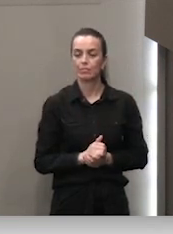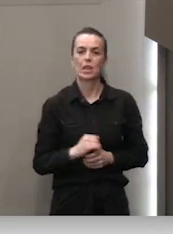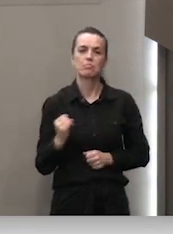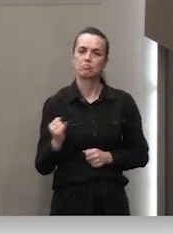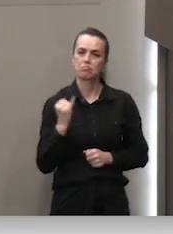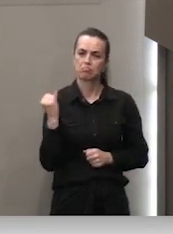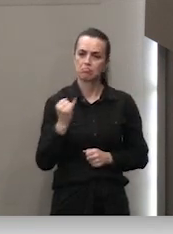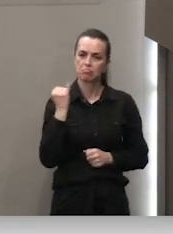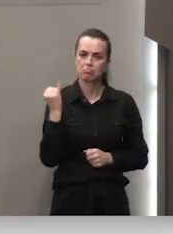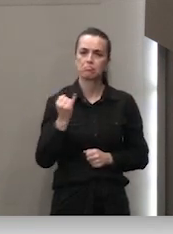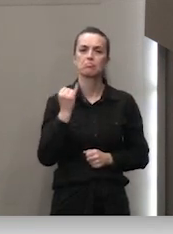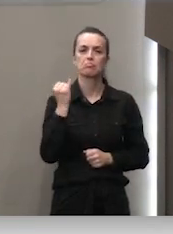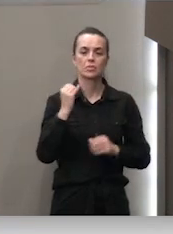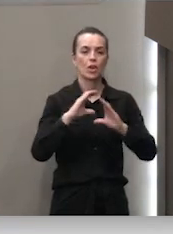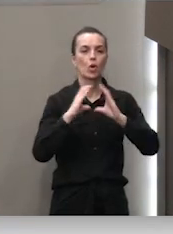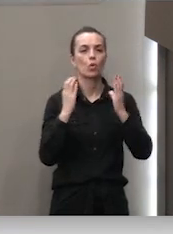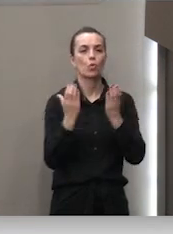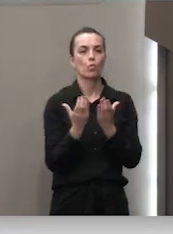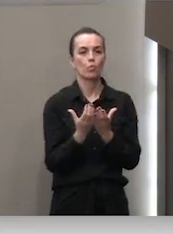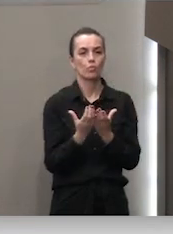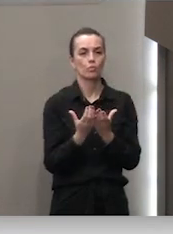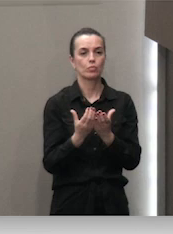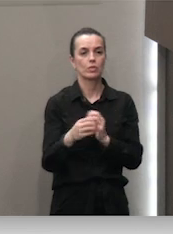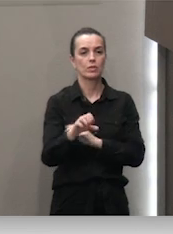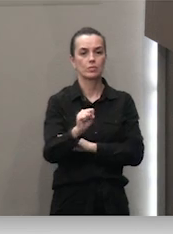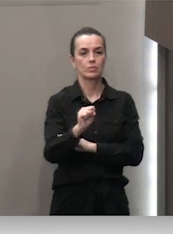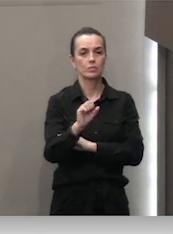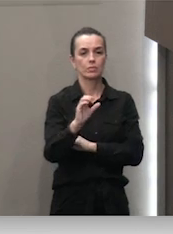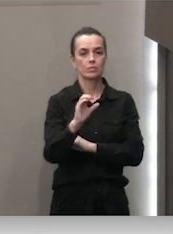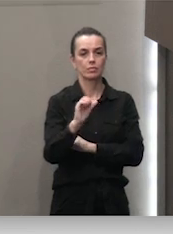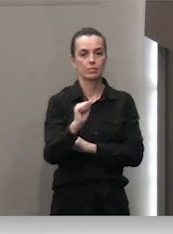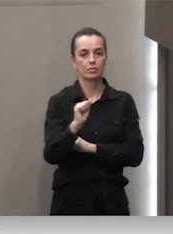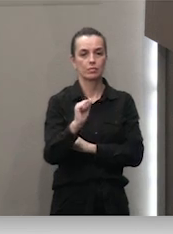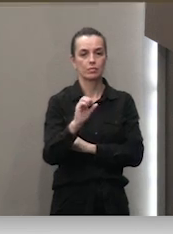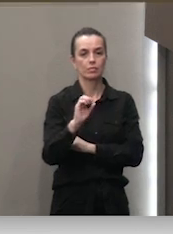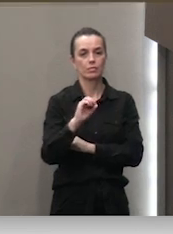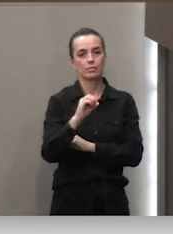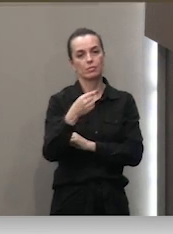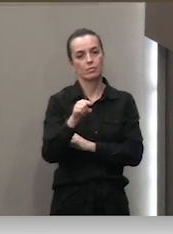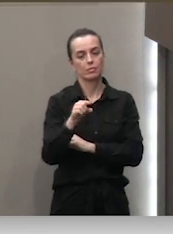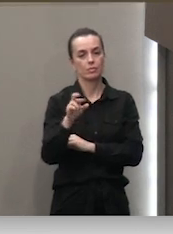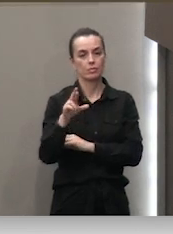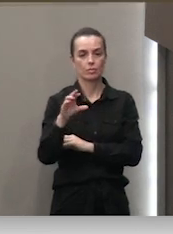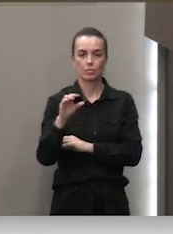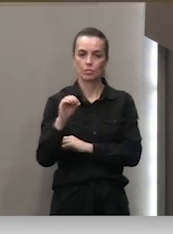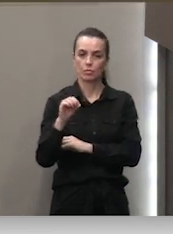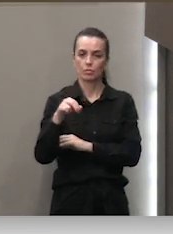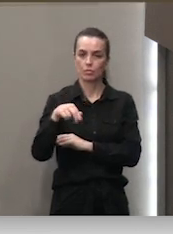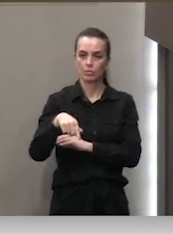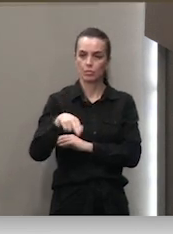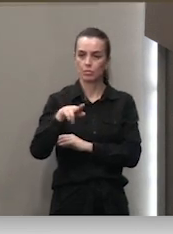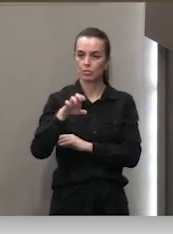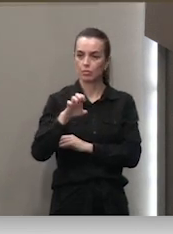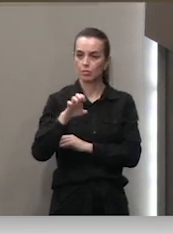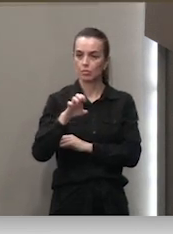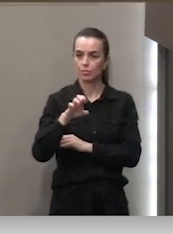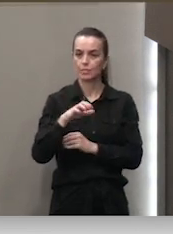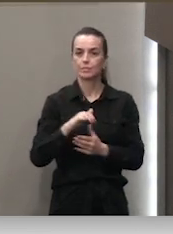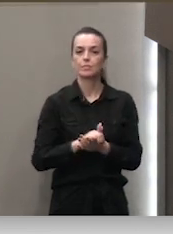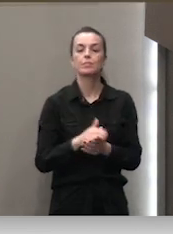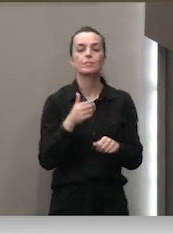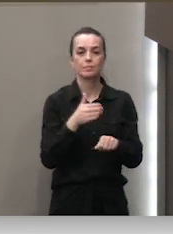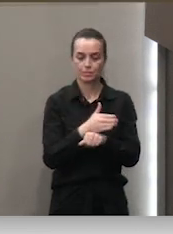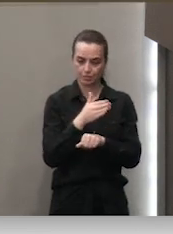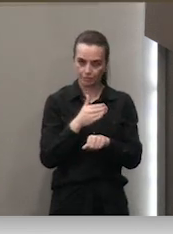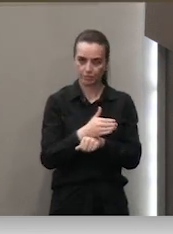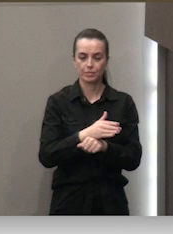lá na comunidade de São Roque, né? Tinha os colegas vereadores Ernesto, o Tiaquinho, o Via Eva. Tinha mais quem lá,